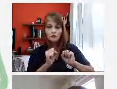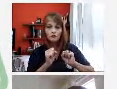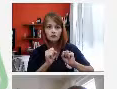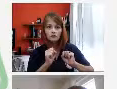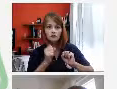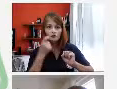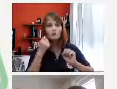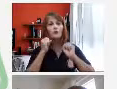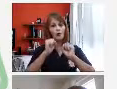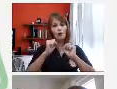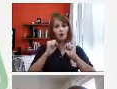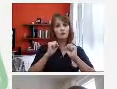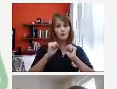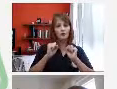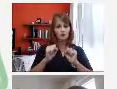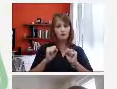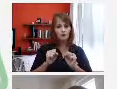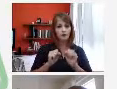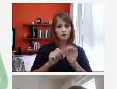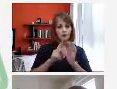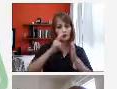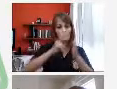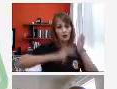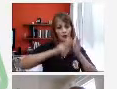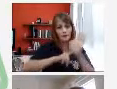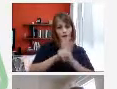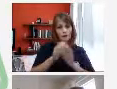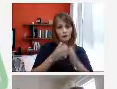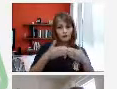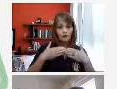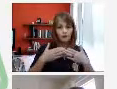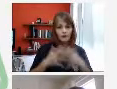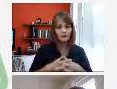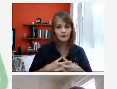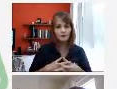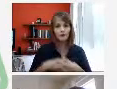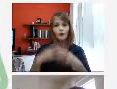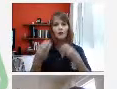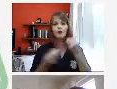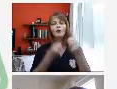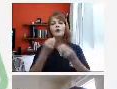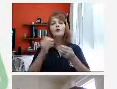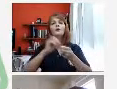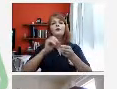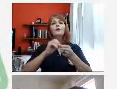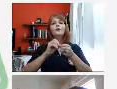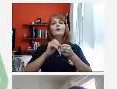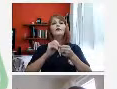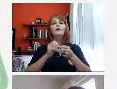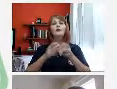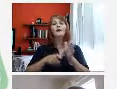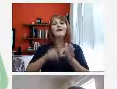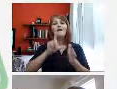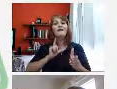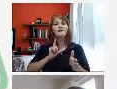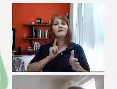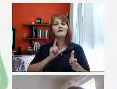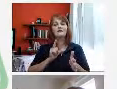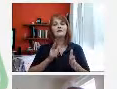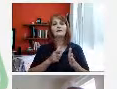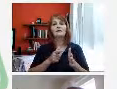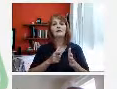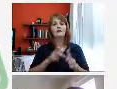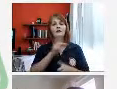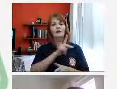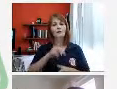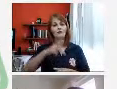Pode, meu bem. Pode, por favor. Ela foi feita um pouco mais anteriormente à da